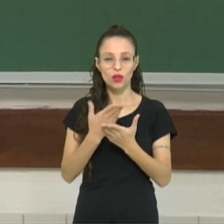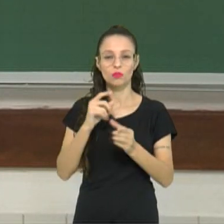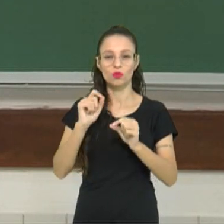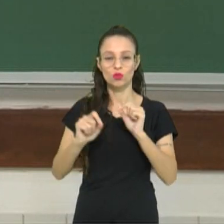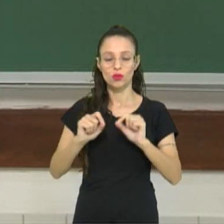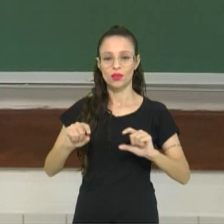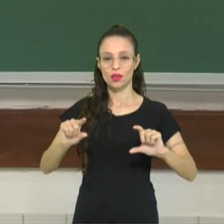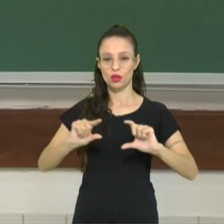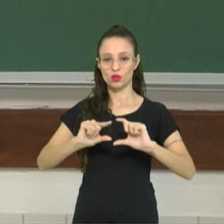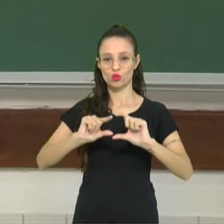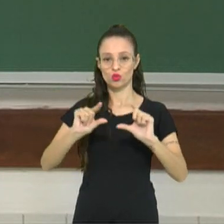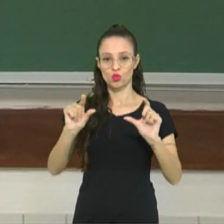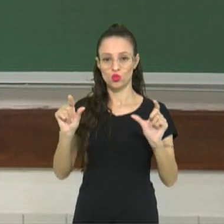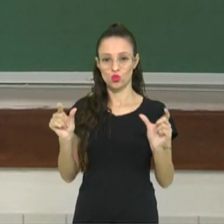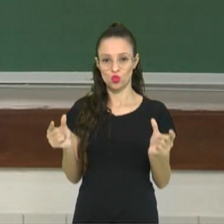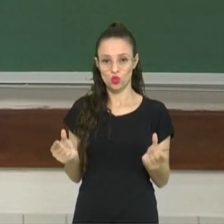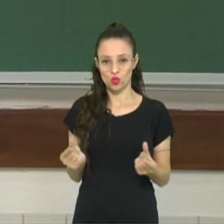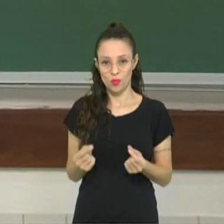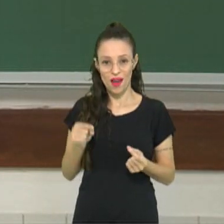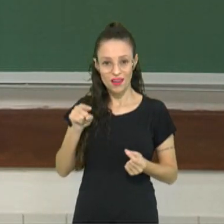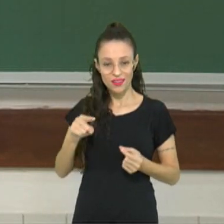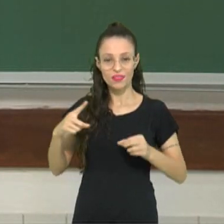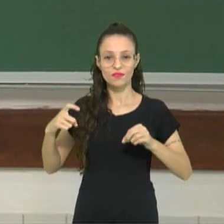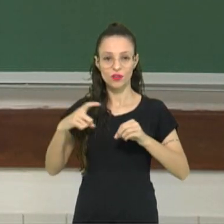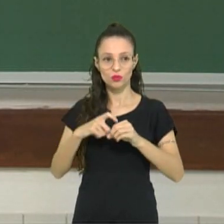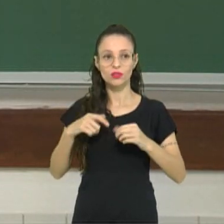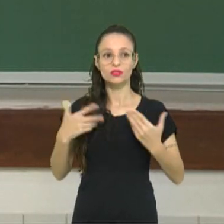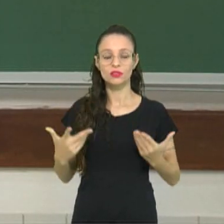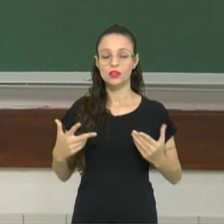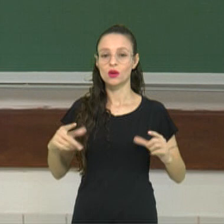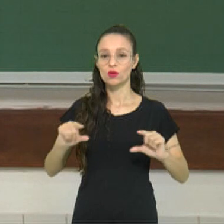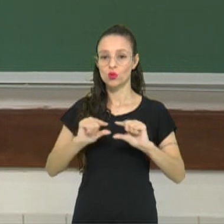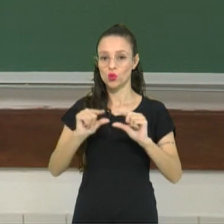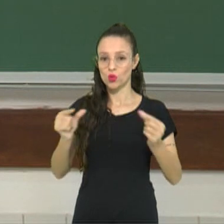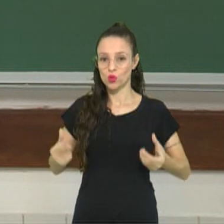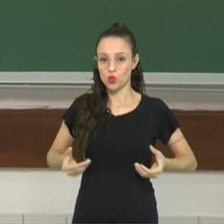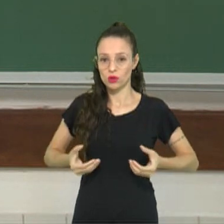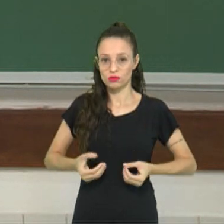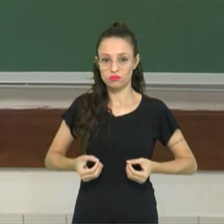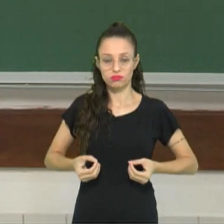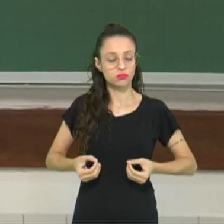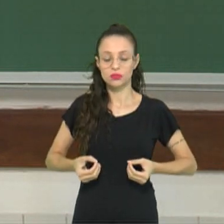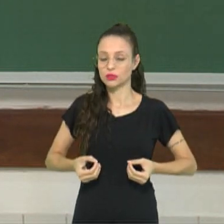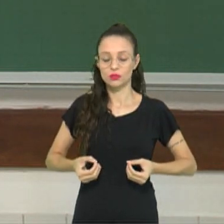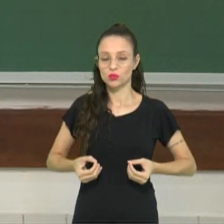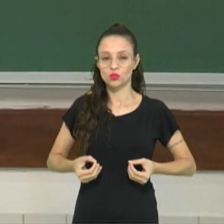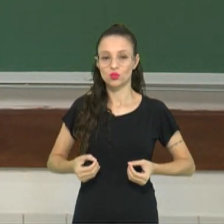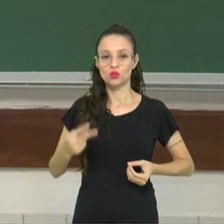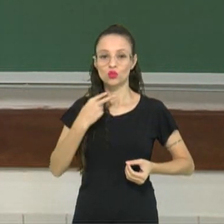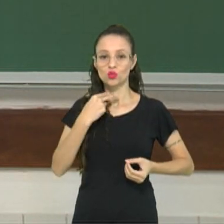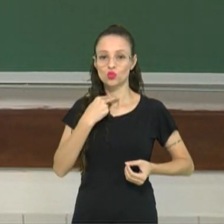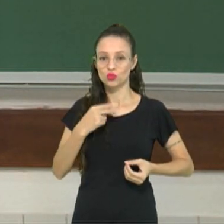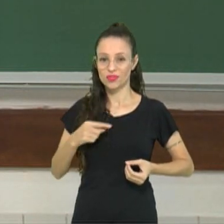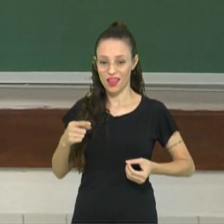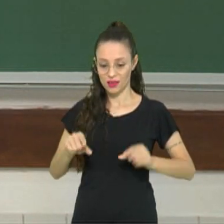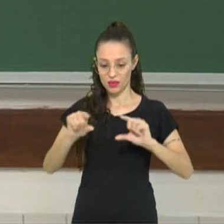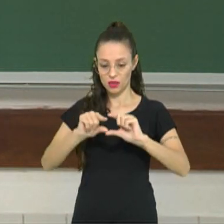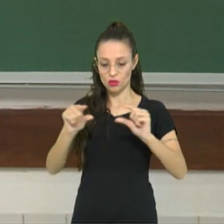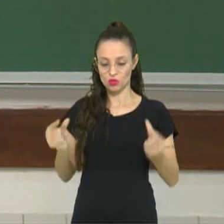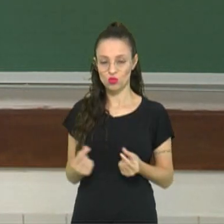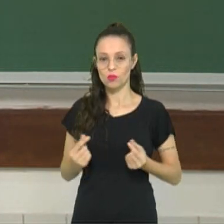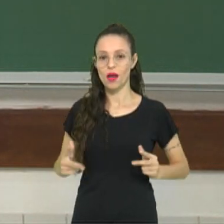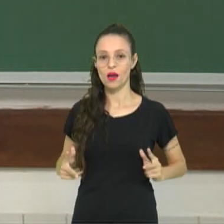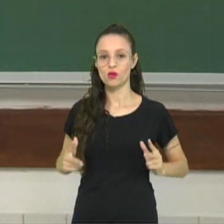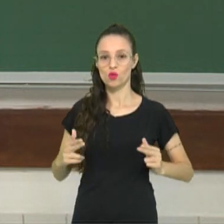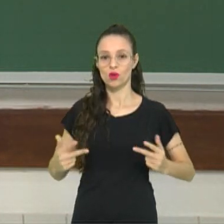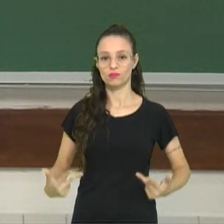é lá na tuba uterina que acontece a fecundação, não tendo a possibilidade do espermatozoide chegar na tuba uterina,